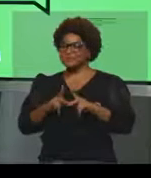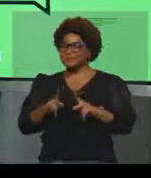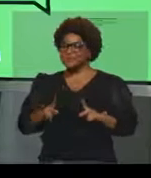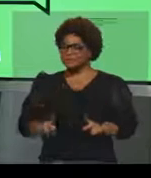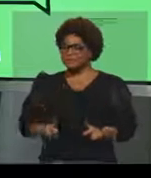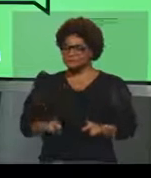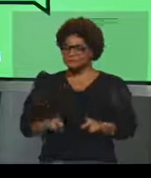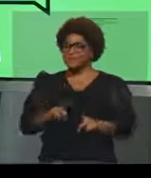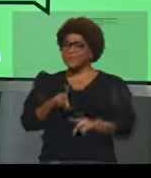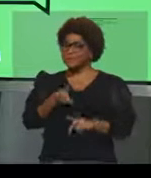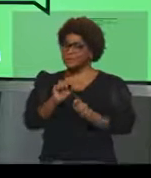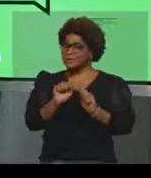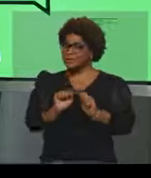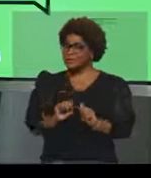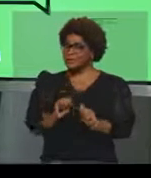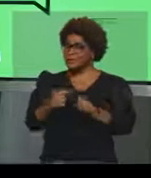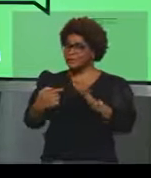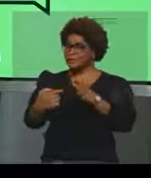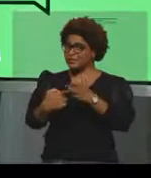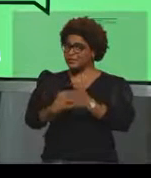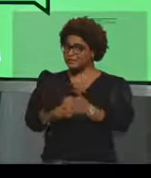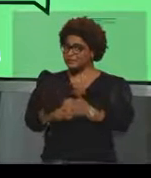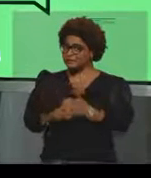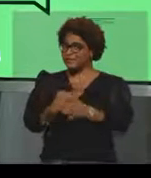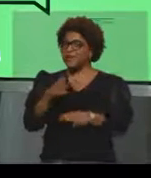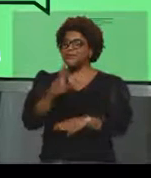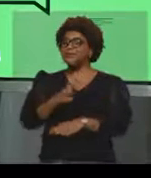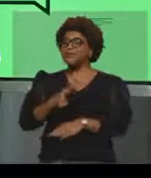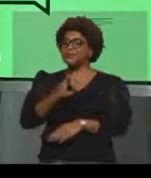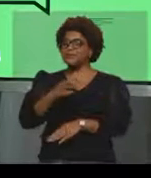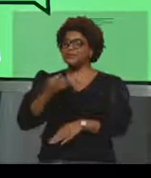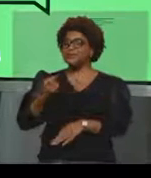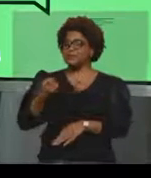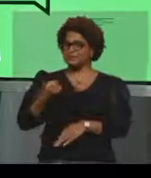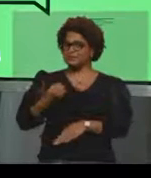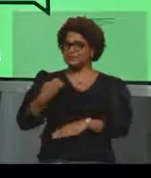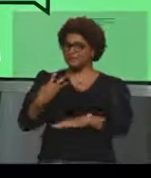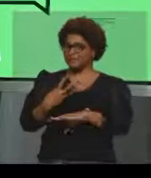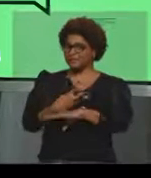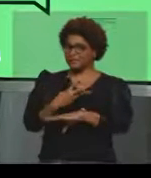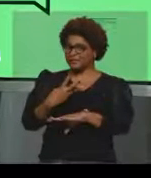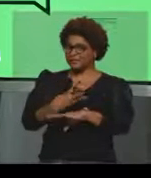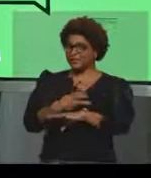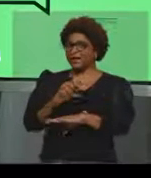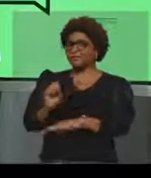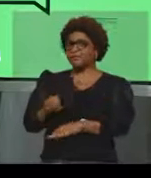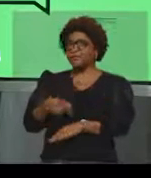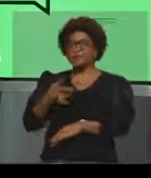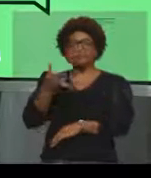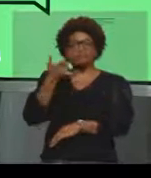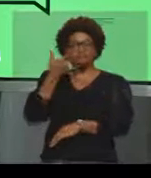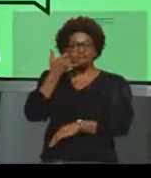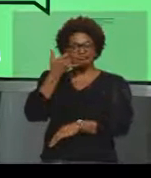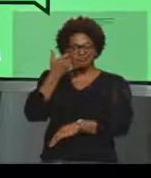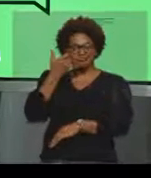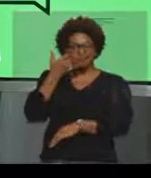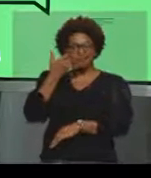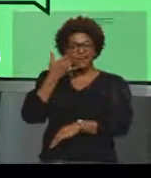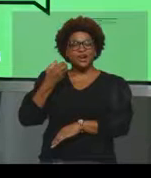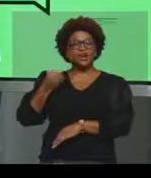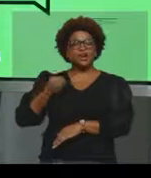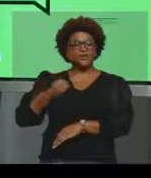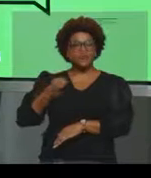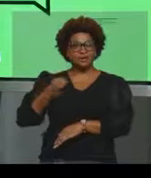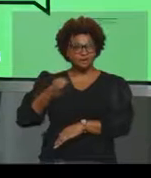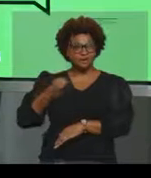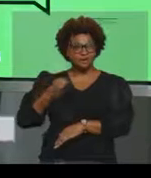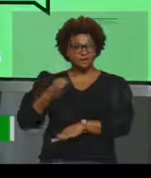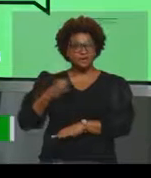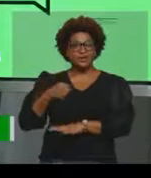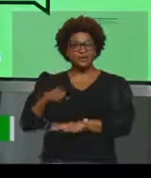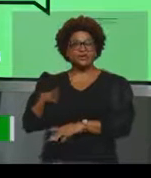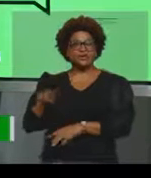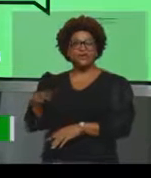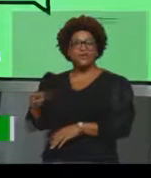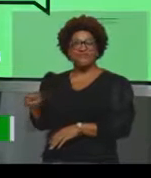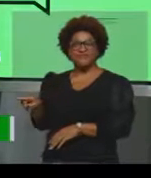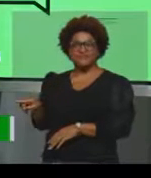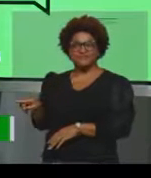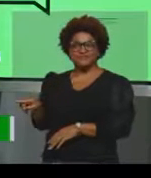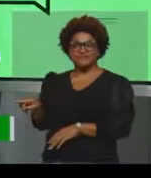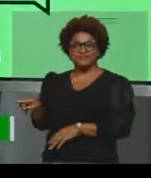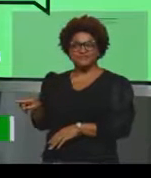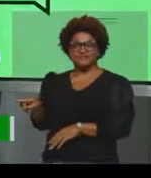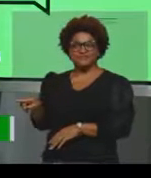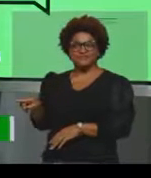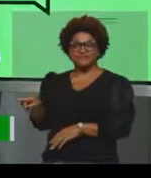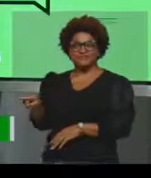ou enviando uma mensagem para o nosso WhatsApp, nos números que estão aparecendo na sua tela. Enquanto você envia suas dúvidas, vamos relembrar